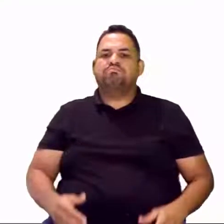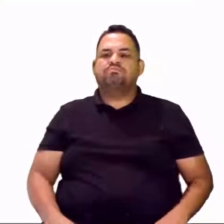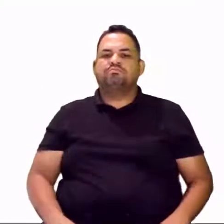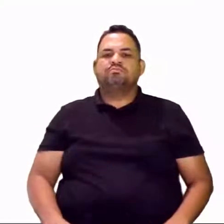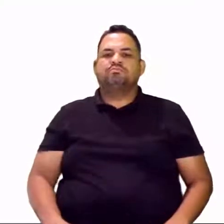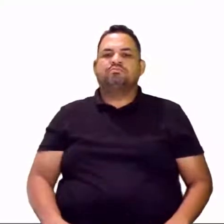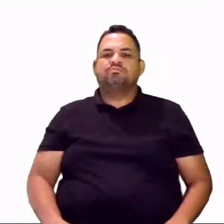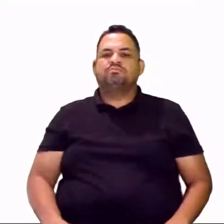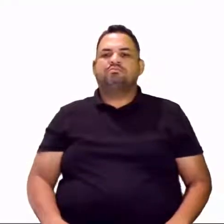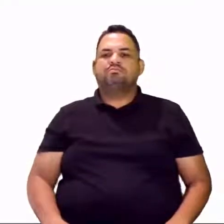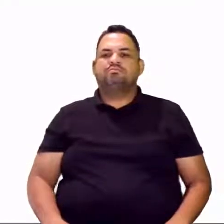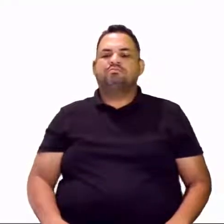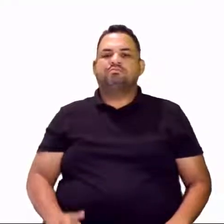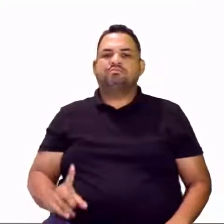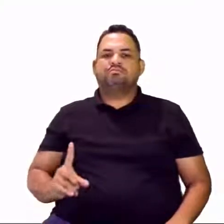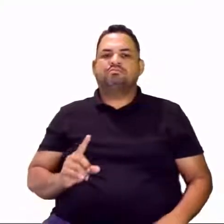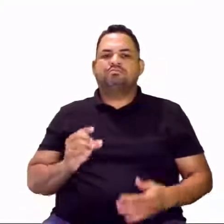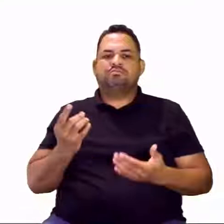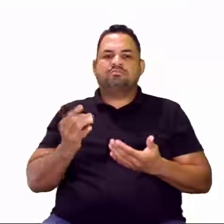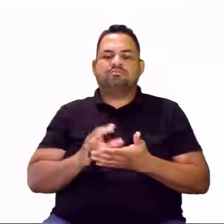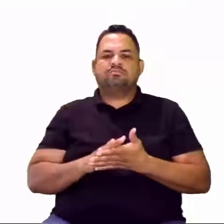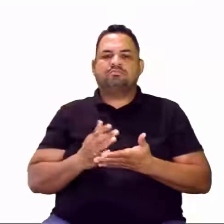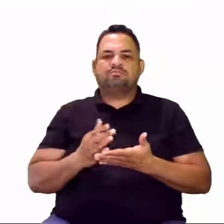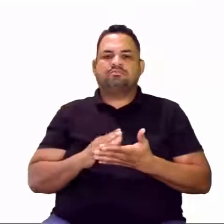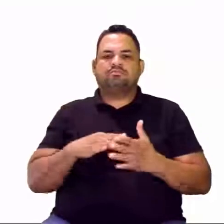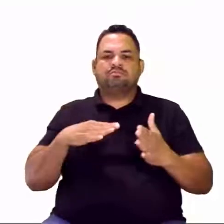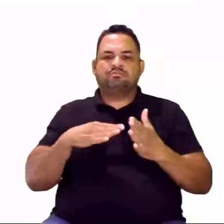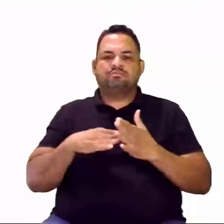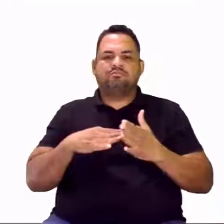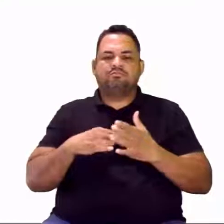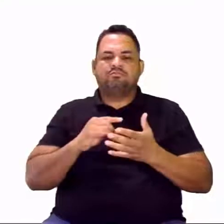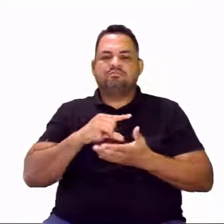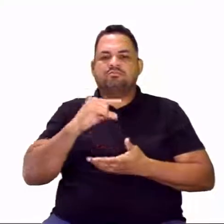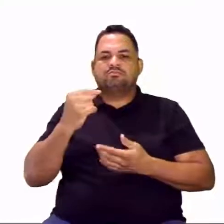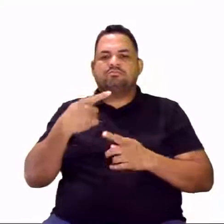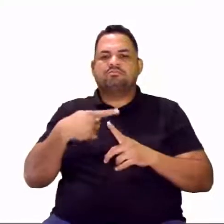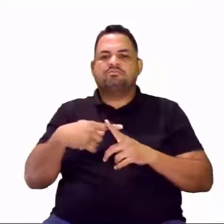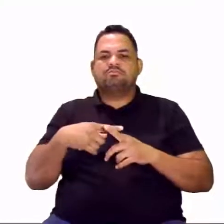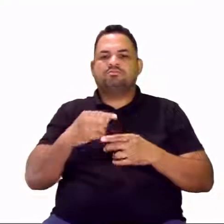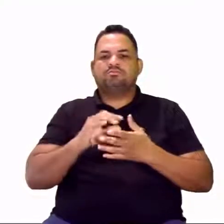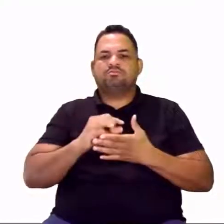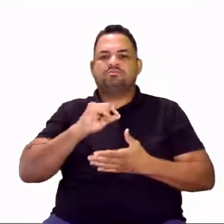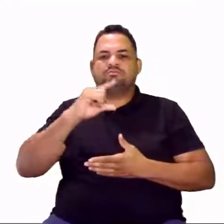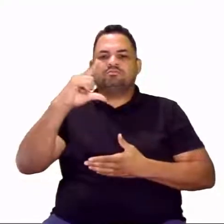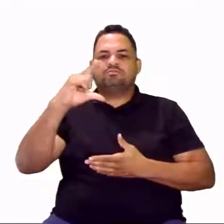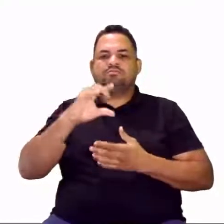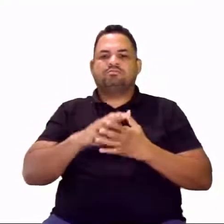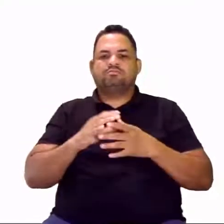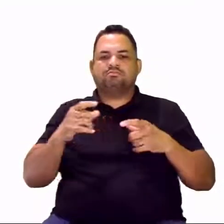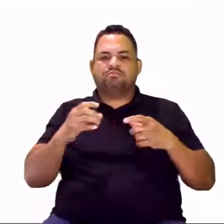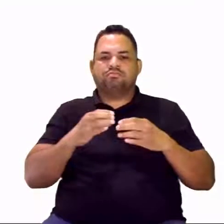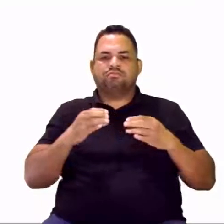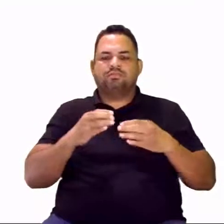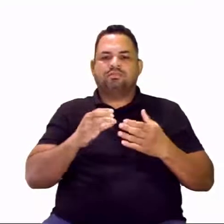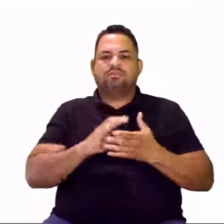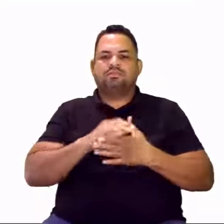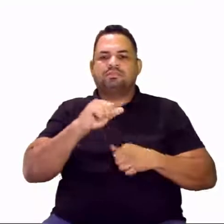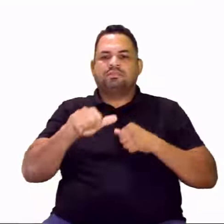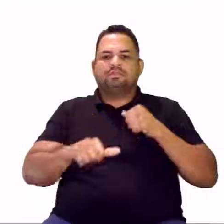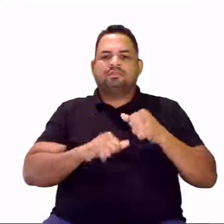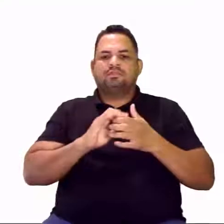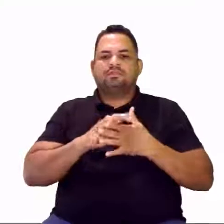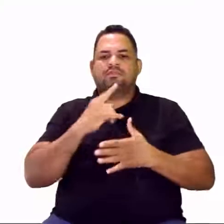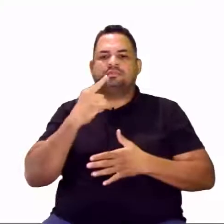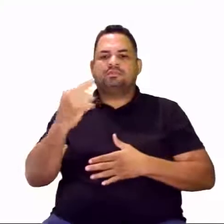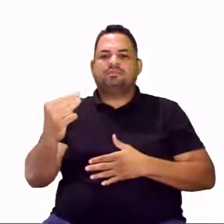né? Então, não é certo de que ela impede a saída da água por ser maior do que a pressão interna, que altera a